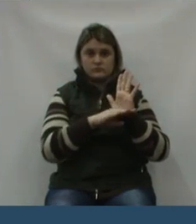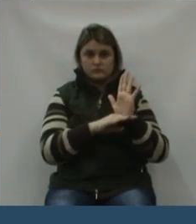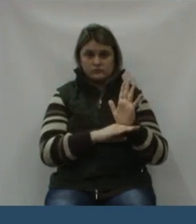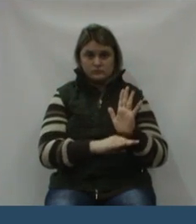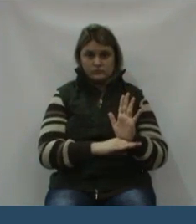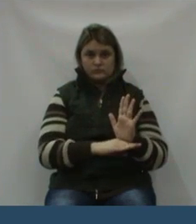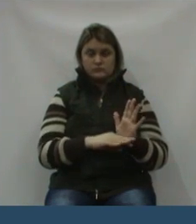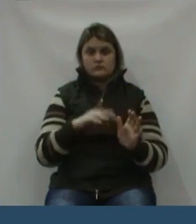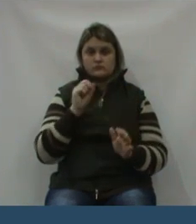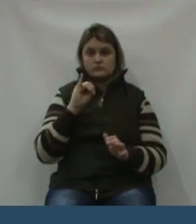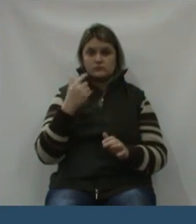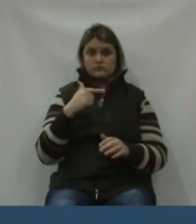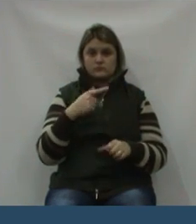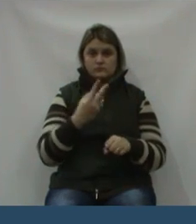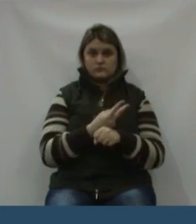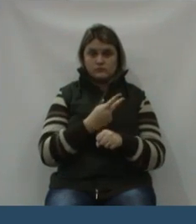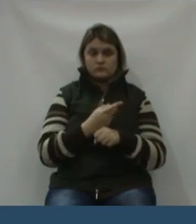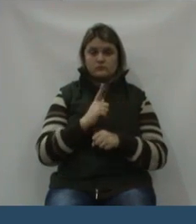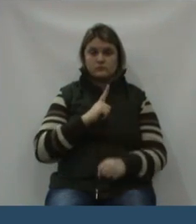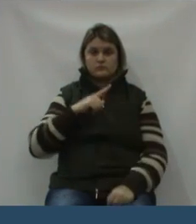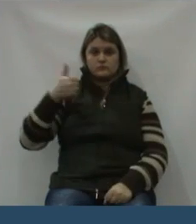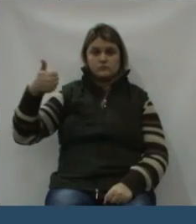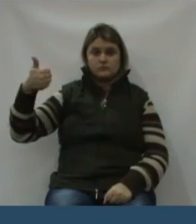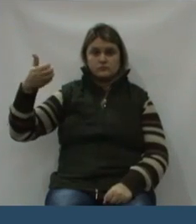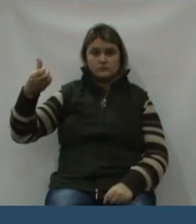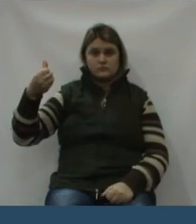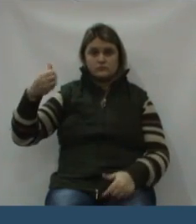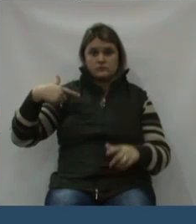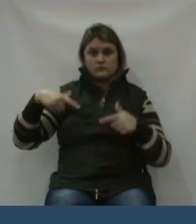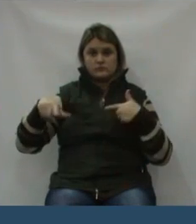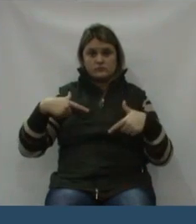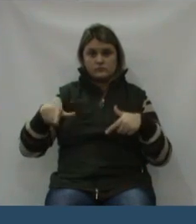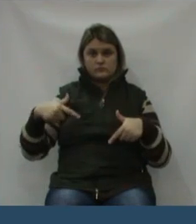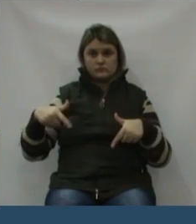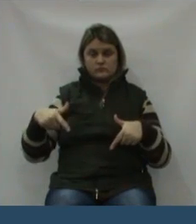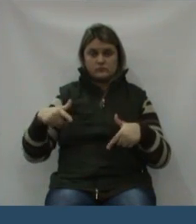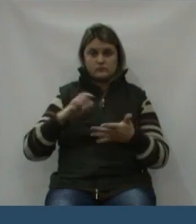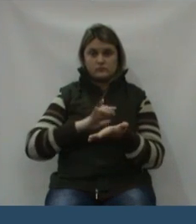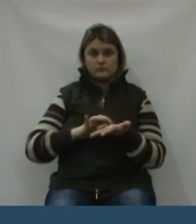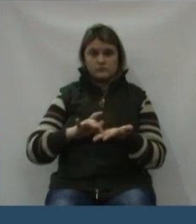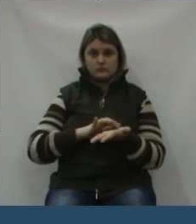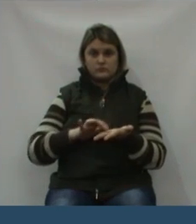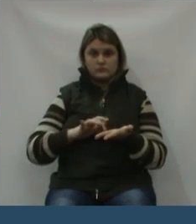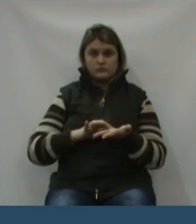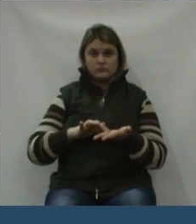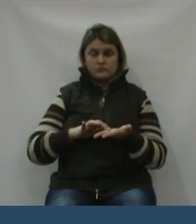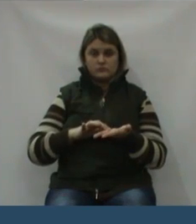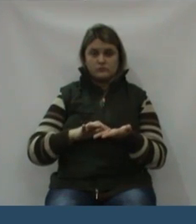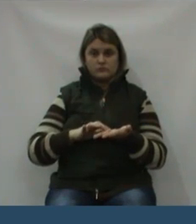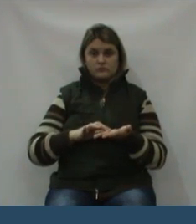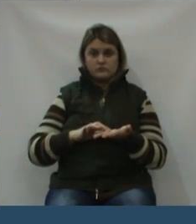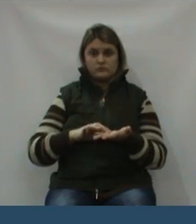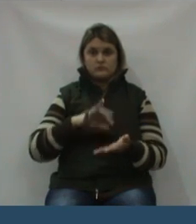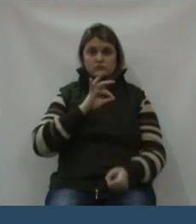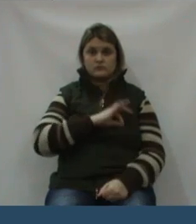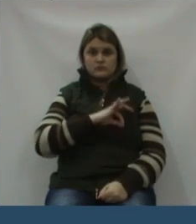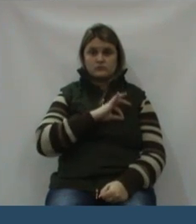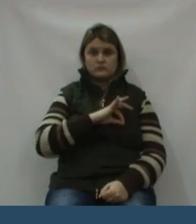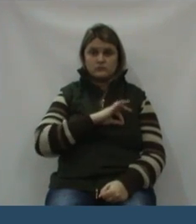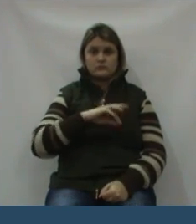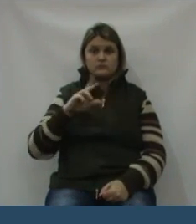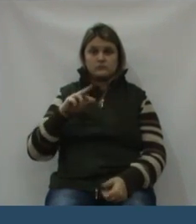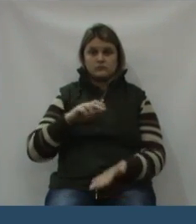não tiver erro, são 16 cargos de secretários ou com vencimentos equiparados